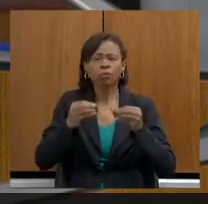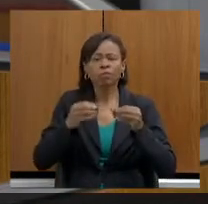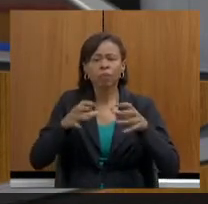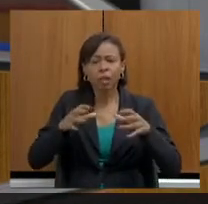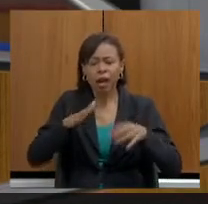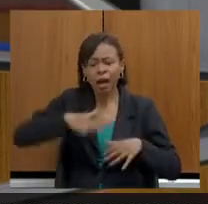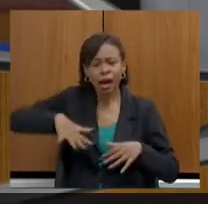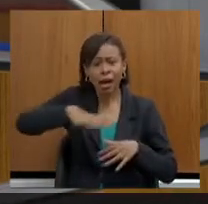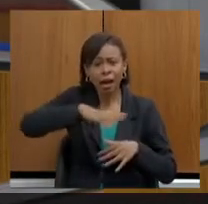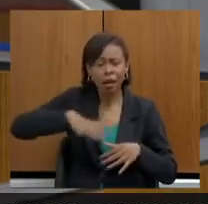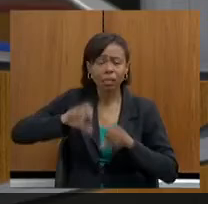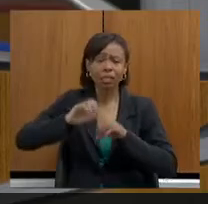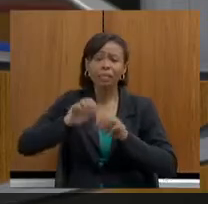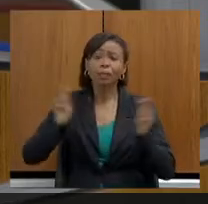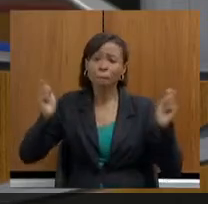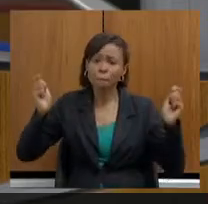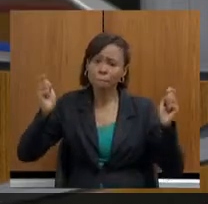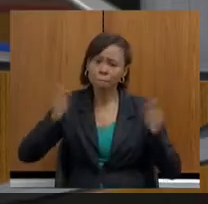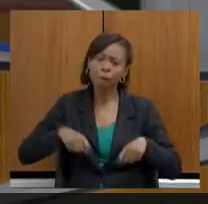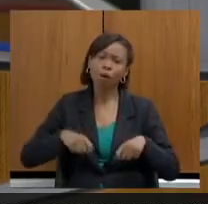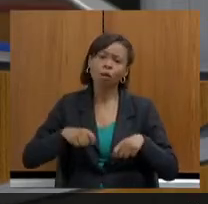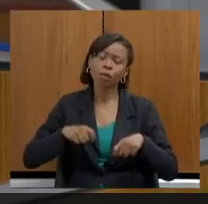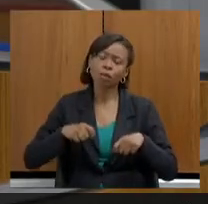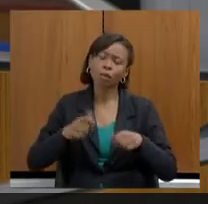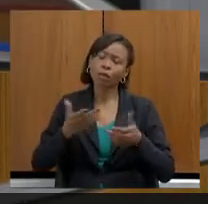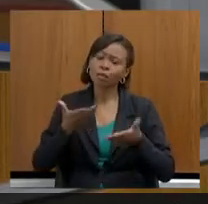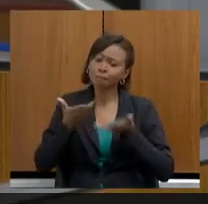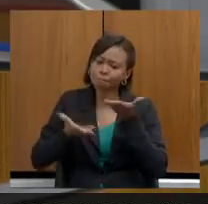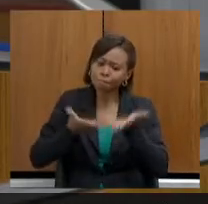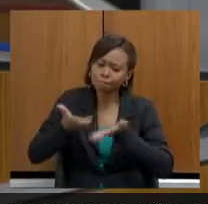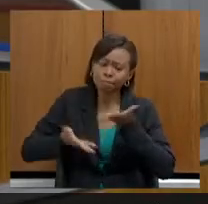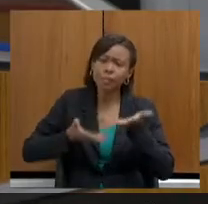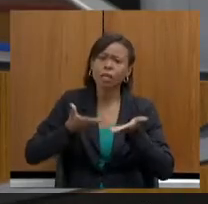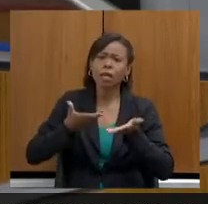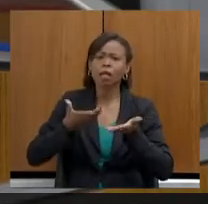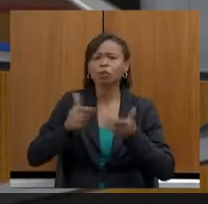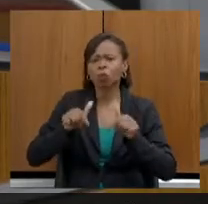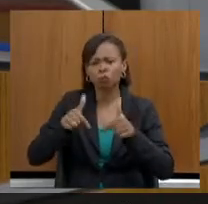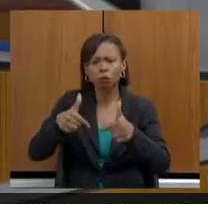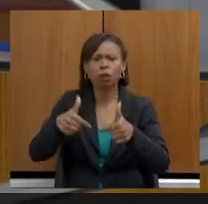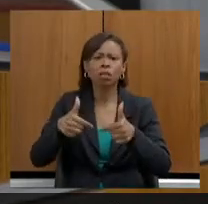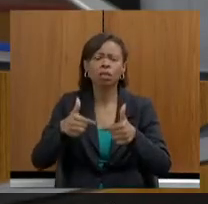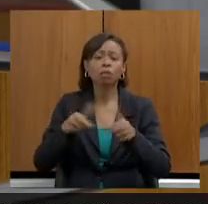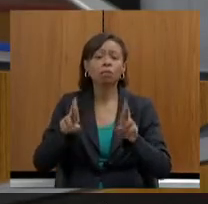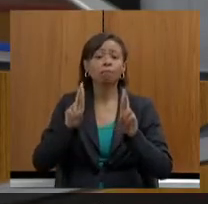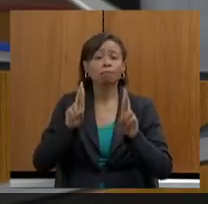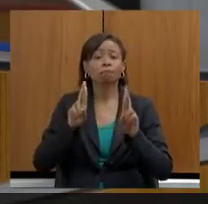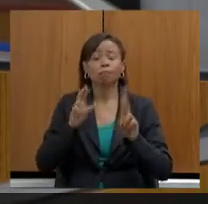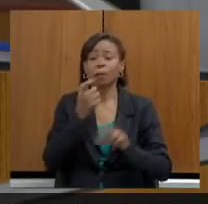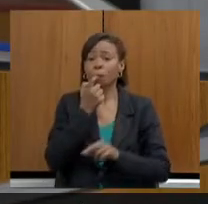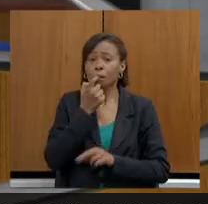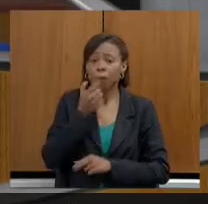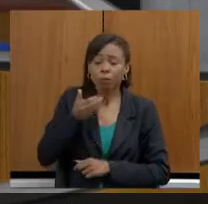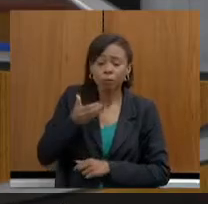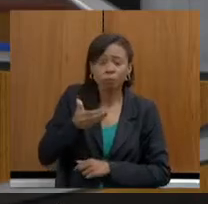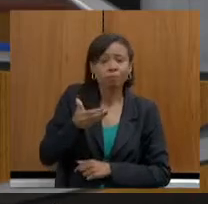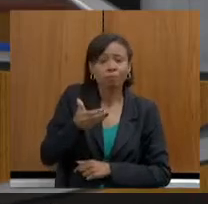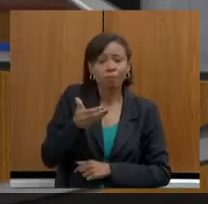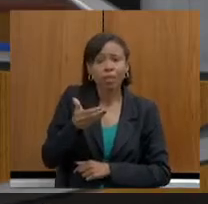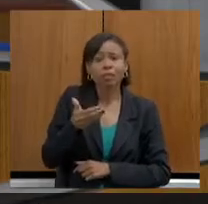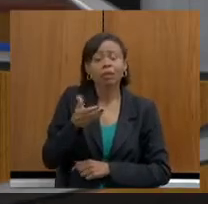seja devidamente atendida Vamos torcer para que tenhamos aí o breve é